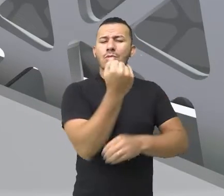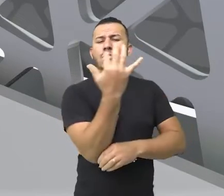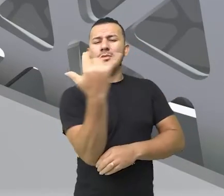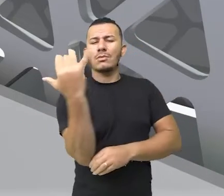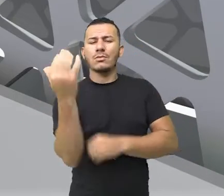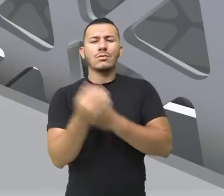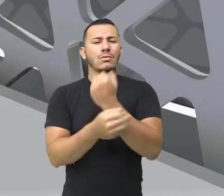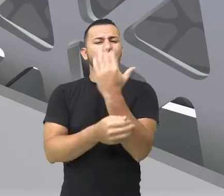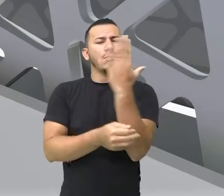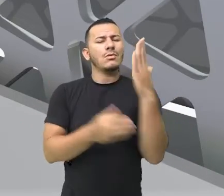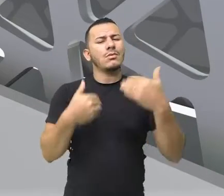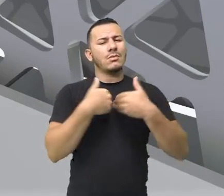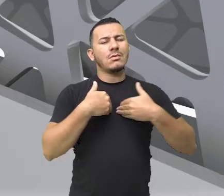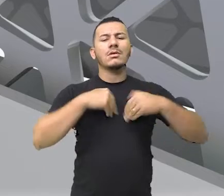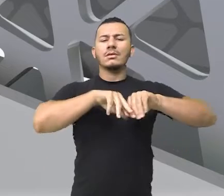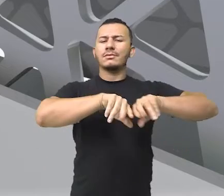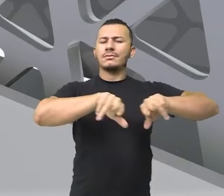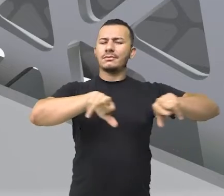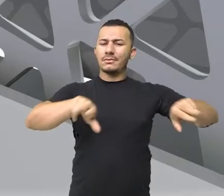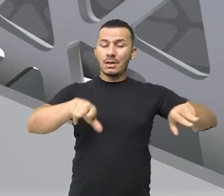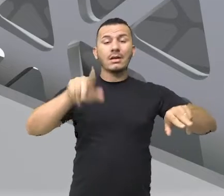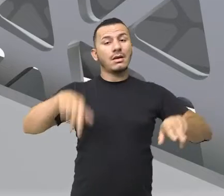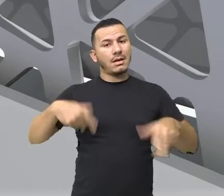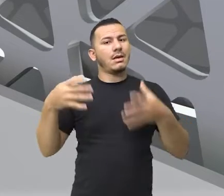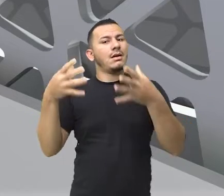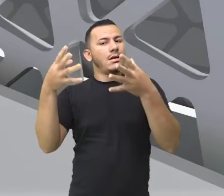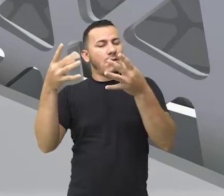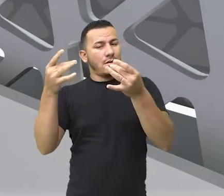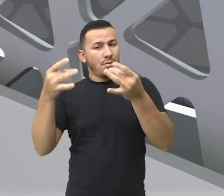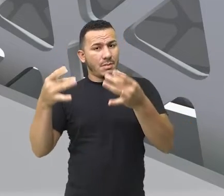dela. É uma descrição